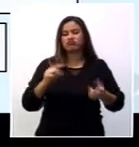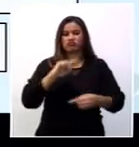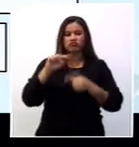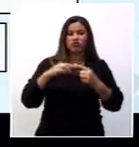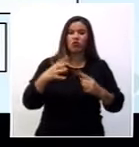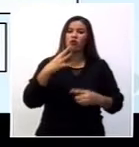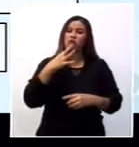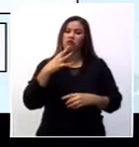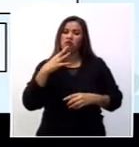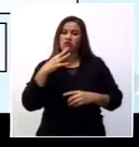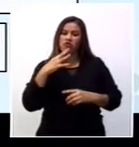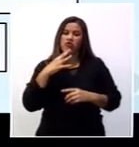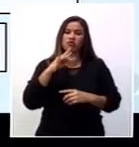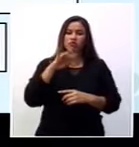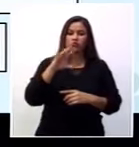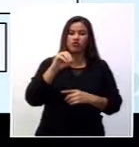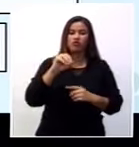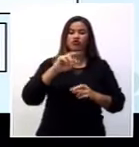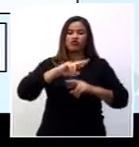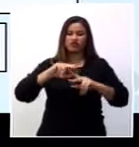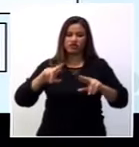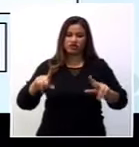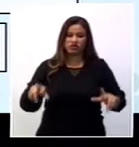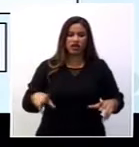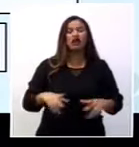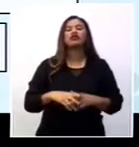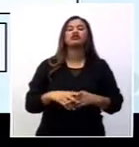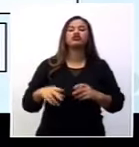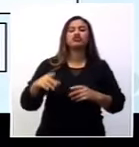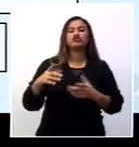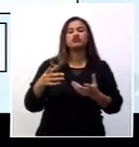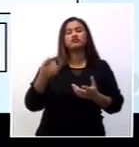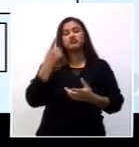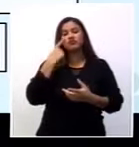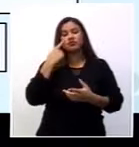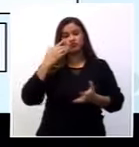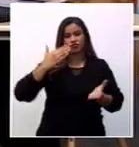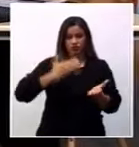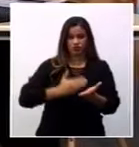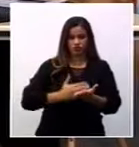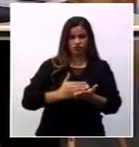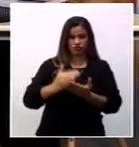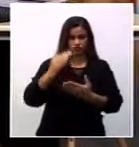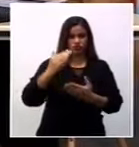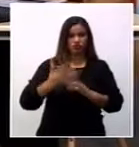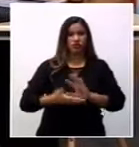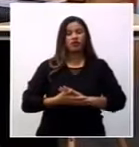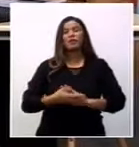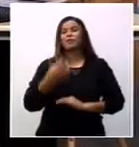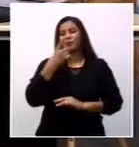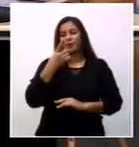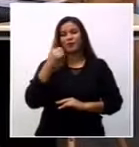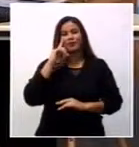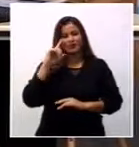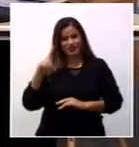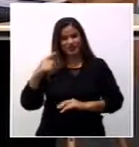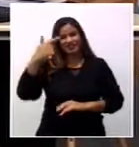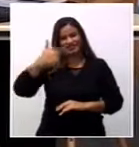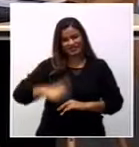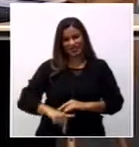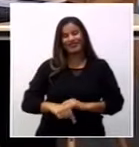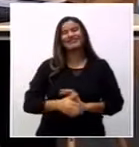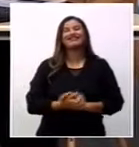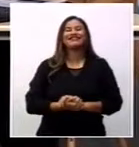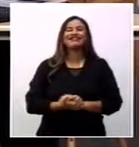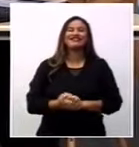é biodiversidade e ciclo hidrológico. Então vamos dar início à nossa aula. Bom dia mais uma vez, professora. Bom